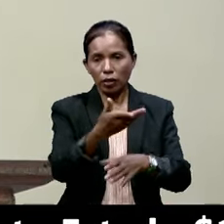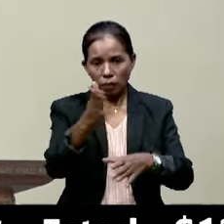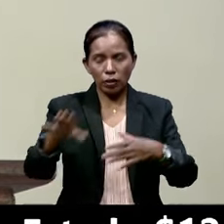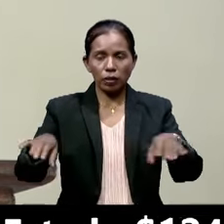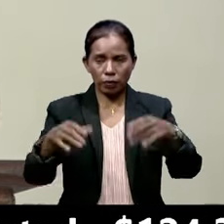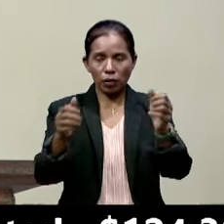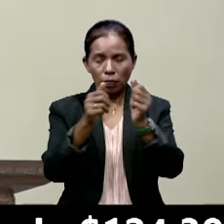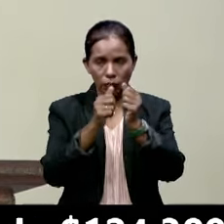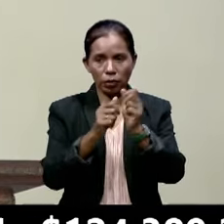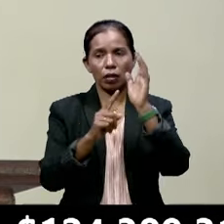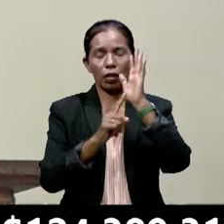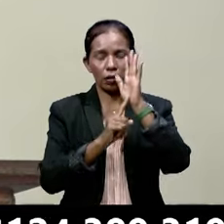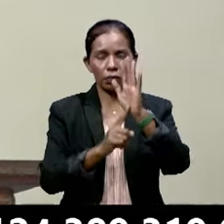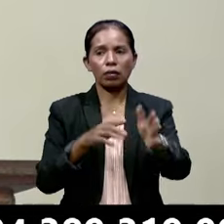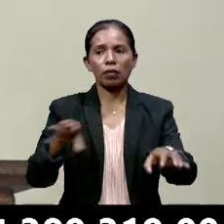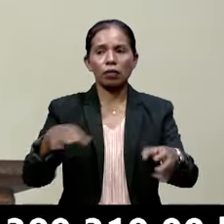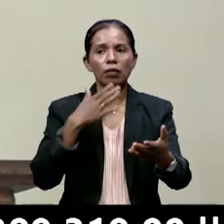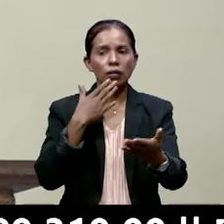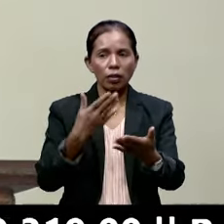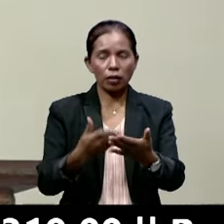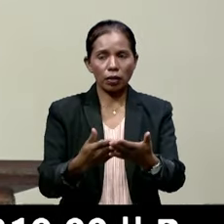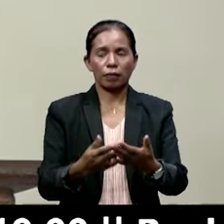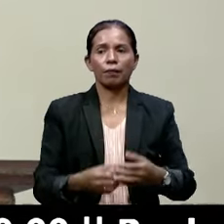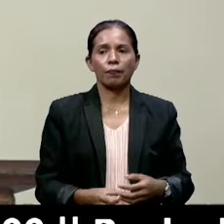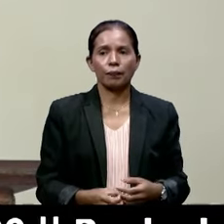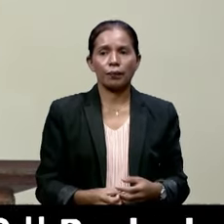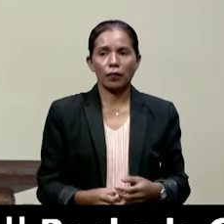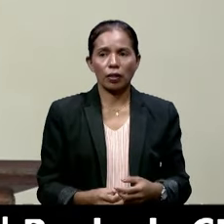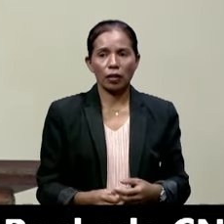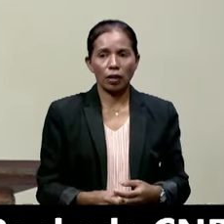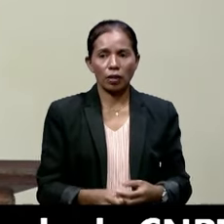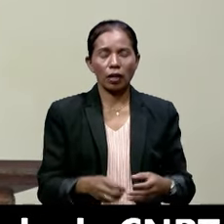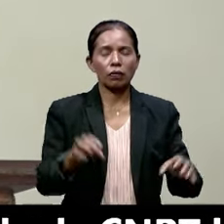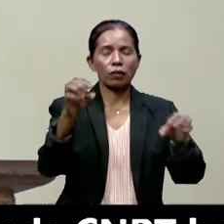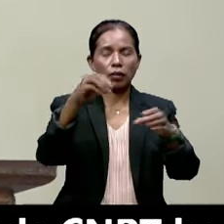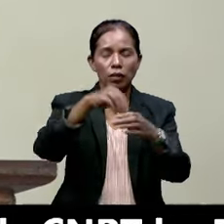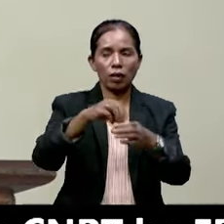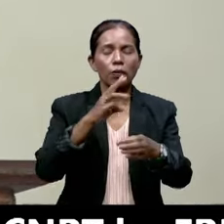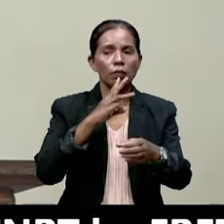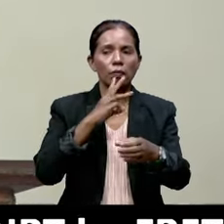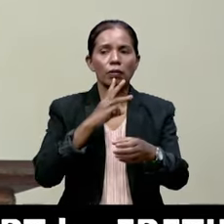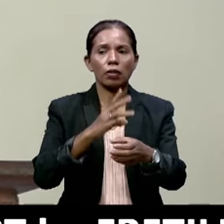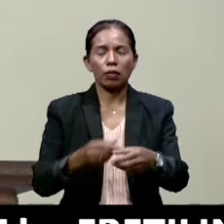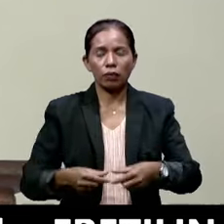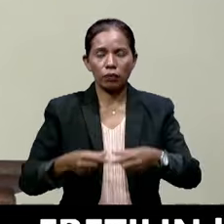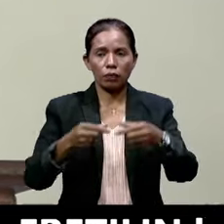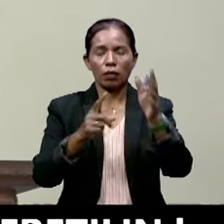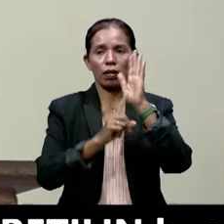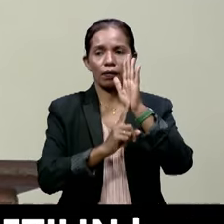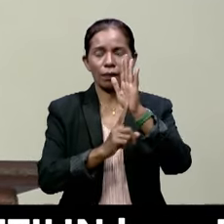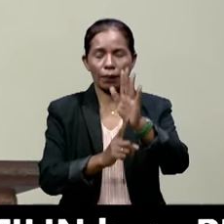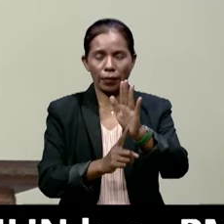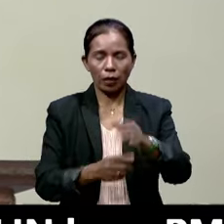ne, bele saia ida be kuru ou bele saia ausira ne. A tu canaliza bem a ver foi transformação,